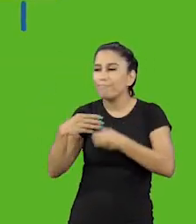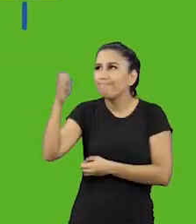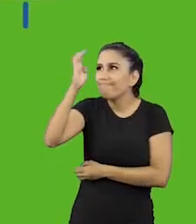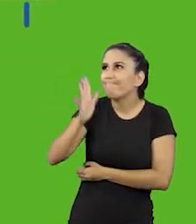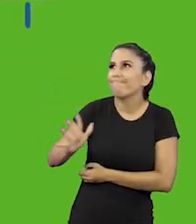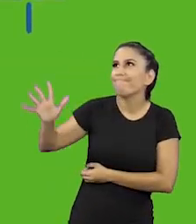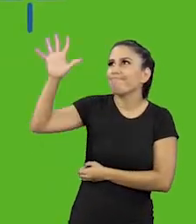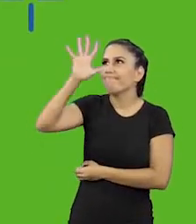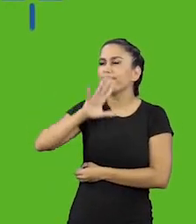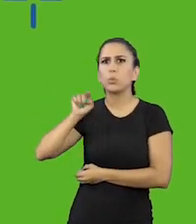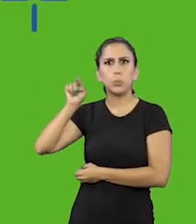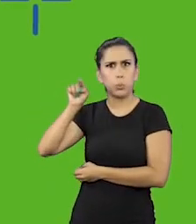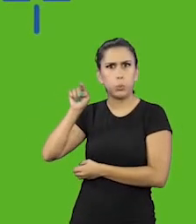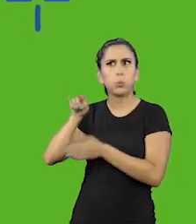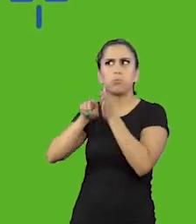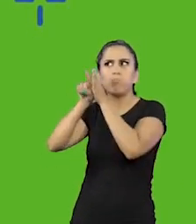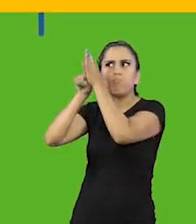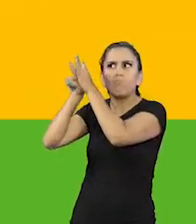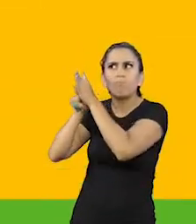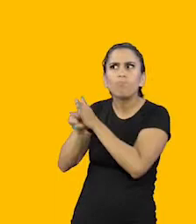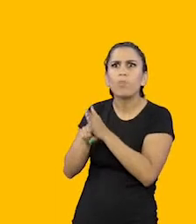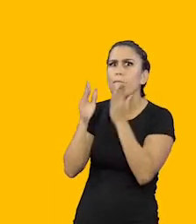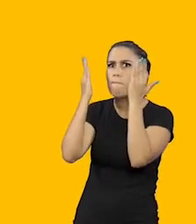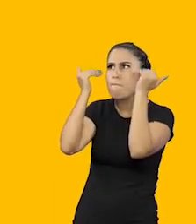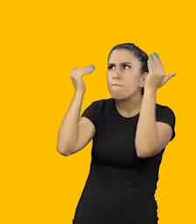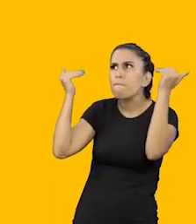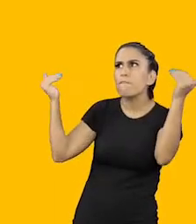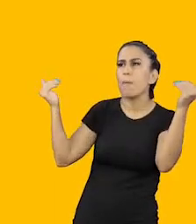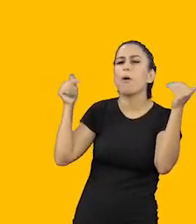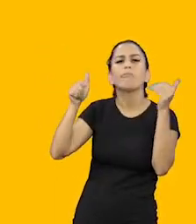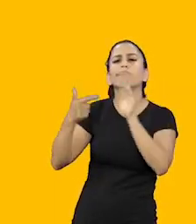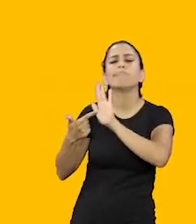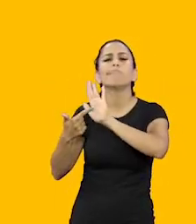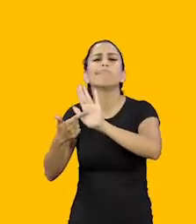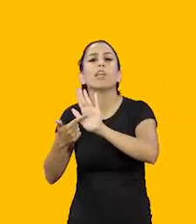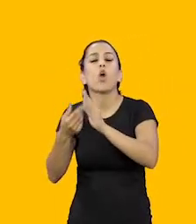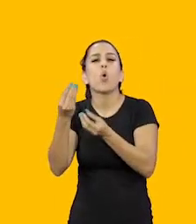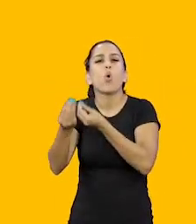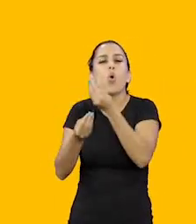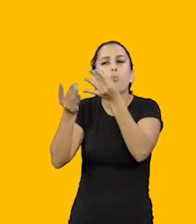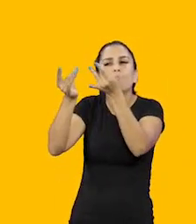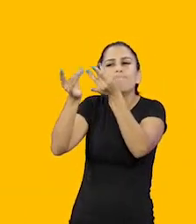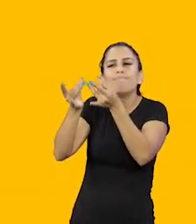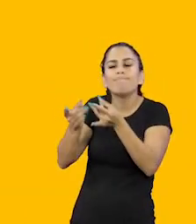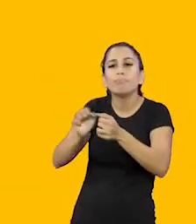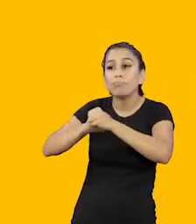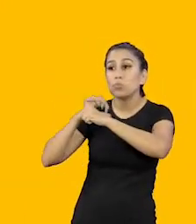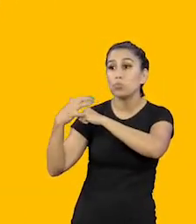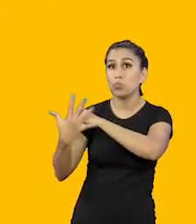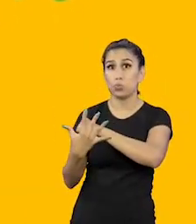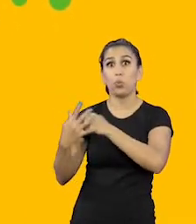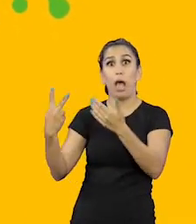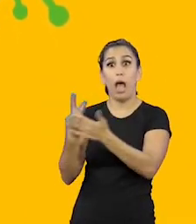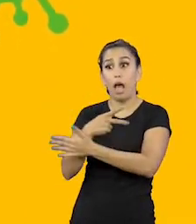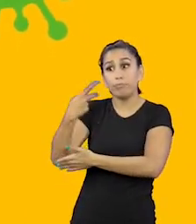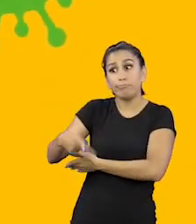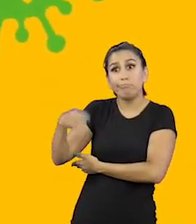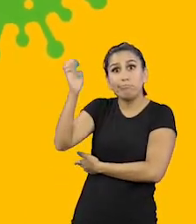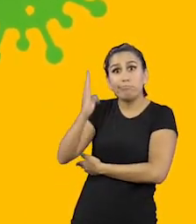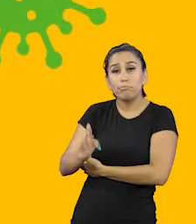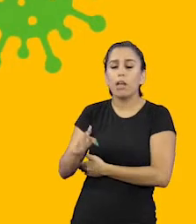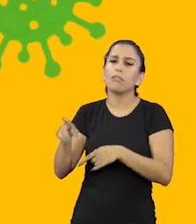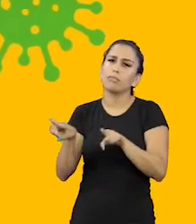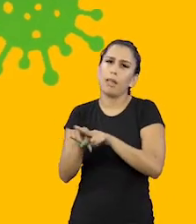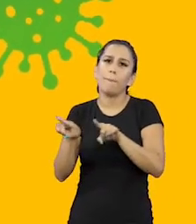maiores pesquisas sobre Covid-19 do mundo. Esse estudo vai gerar um mapa detalhado da transmissão e comportamento da Covid-19